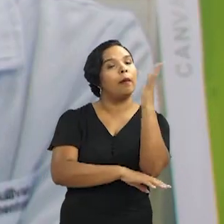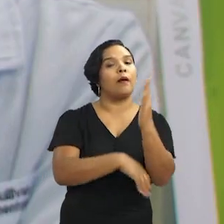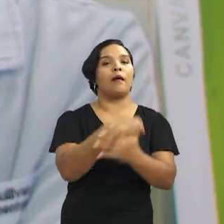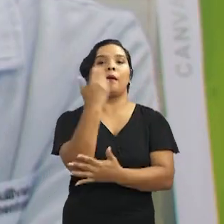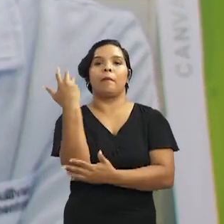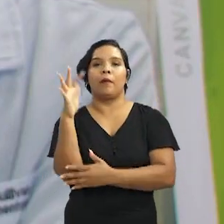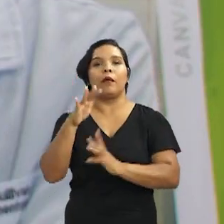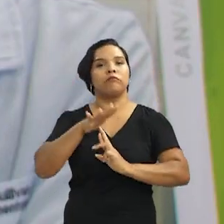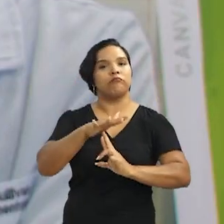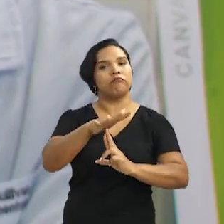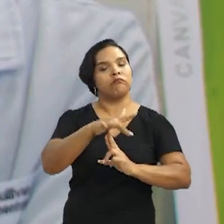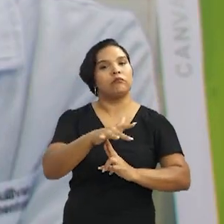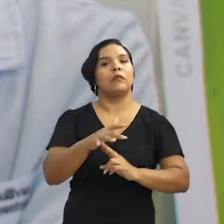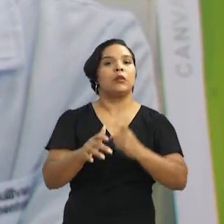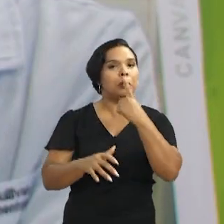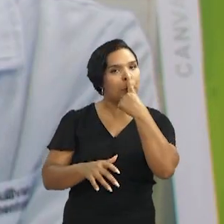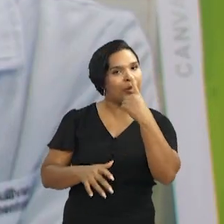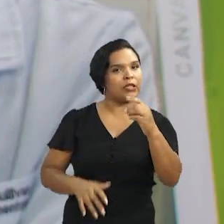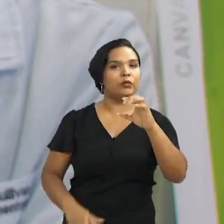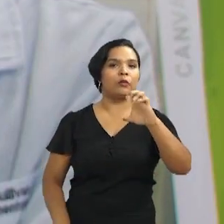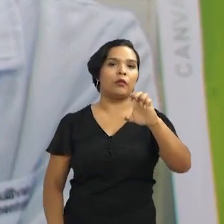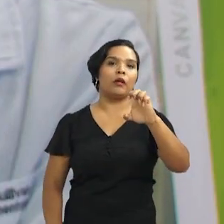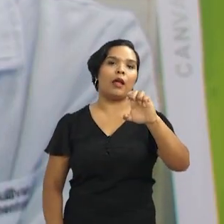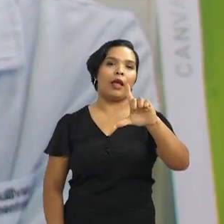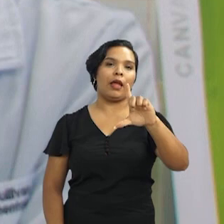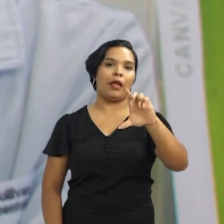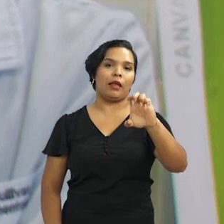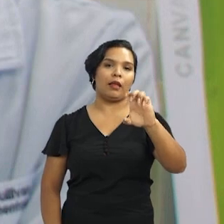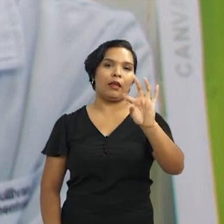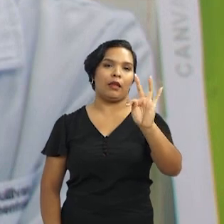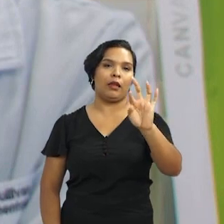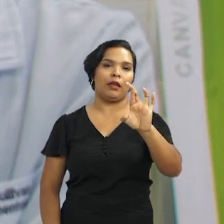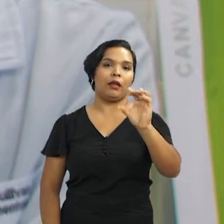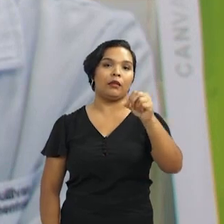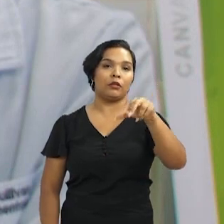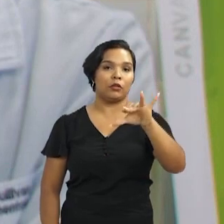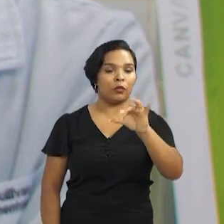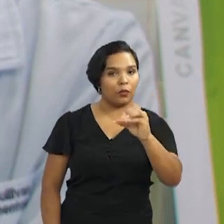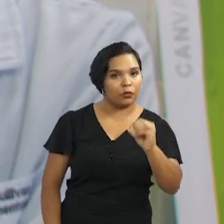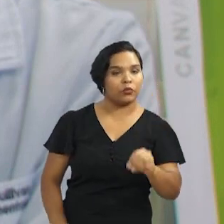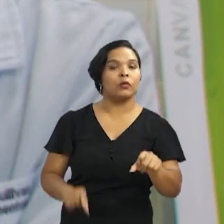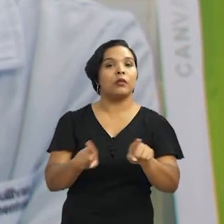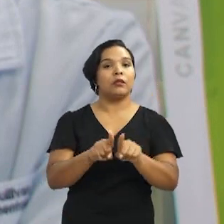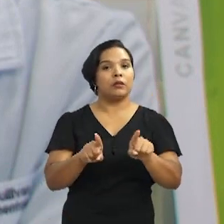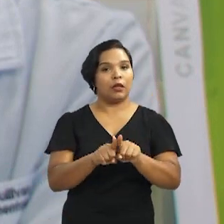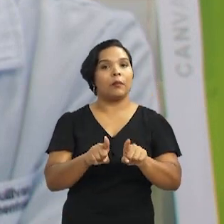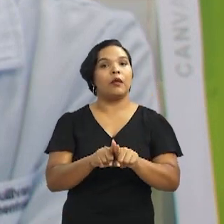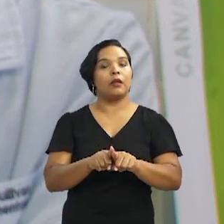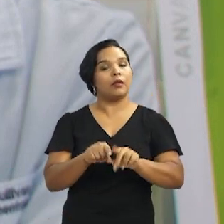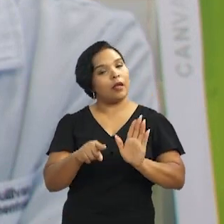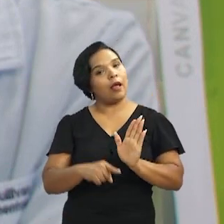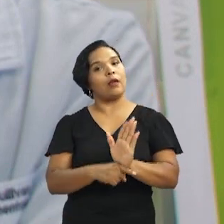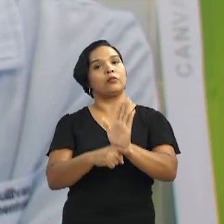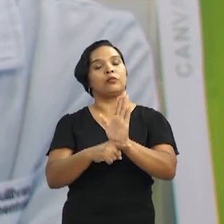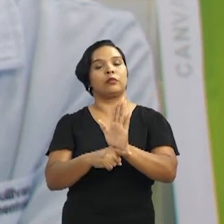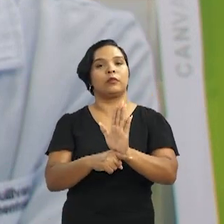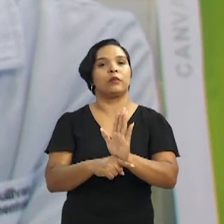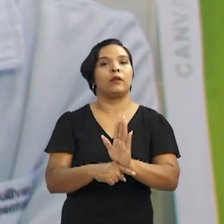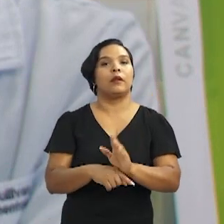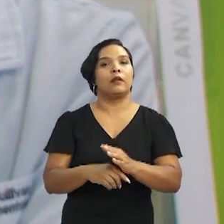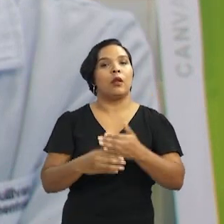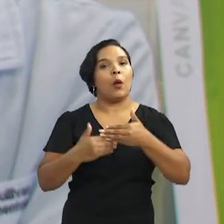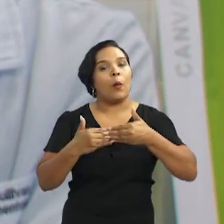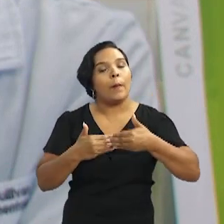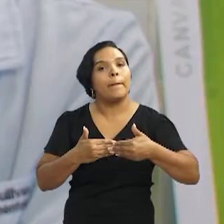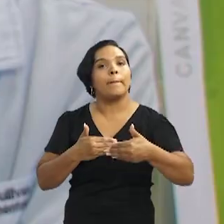tem toda a questão ambiental, da questão do lixo eletrônico, que a gente também dá